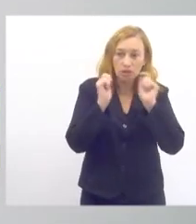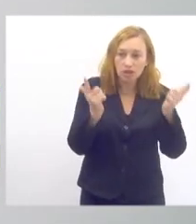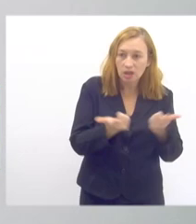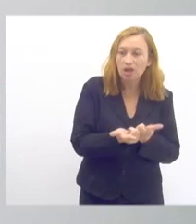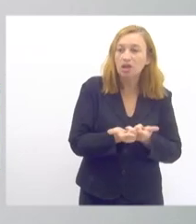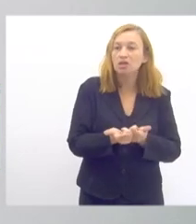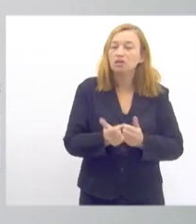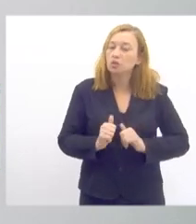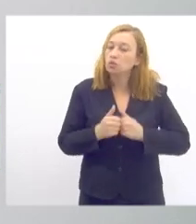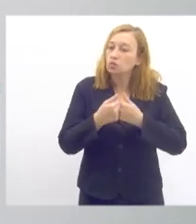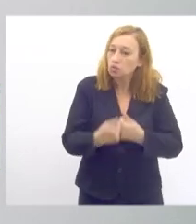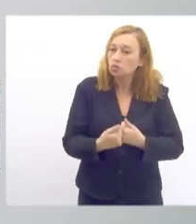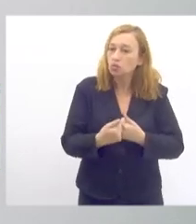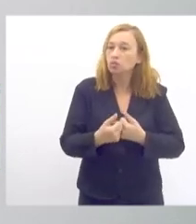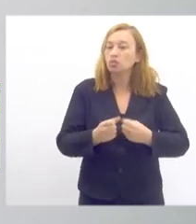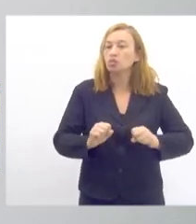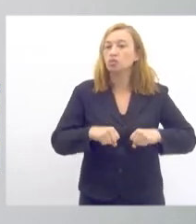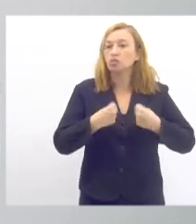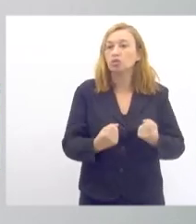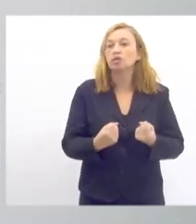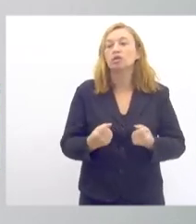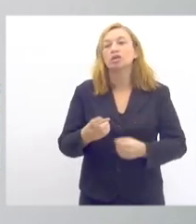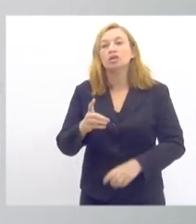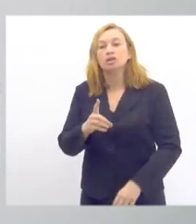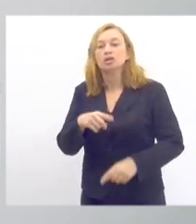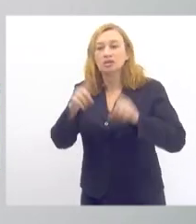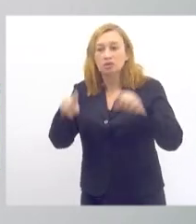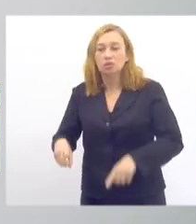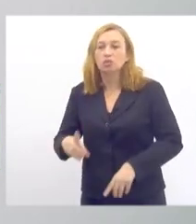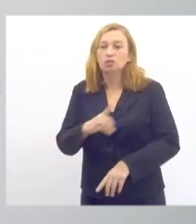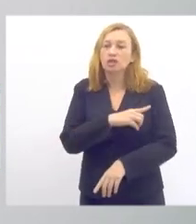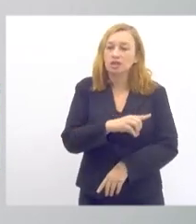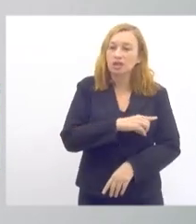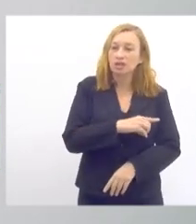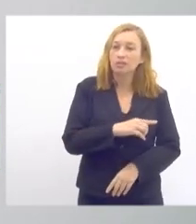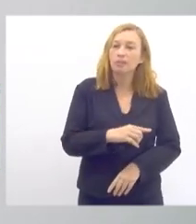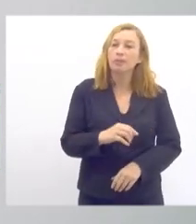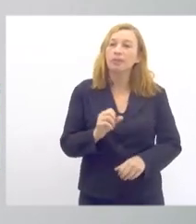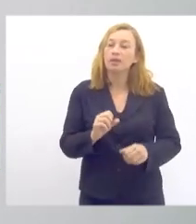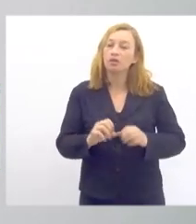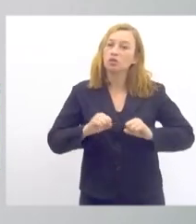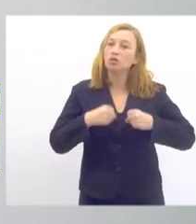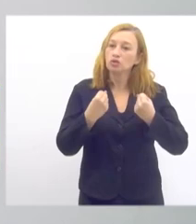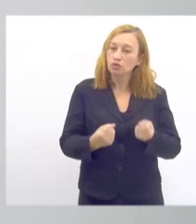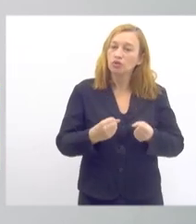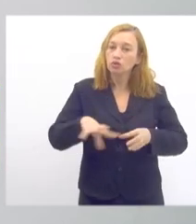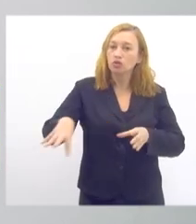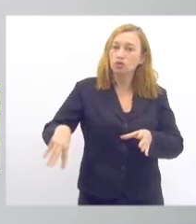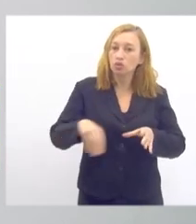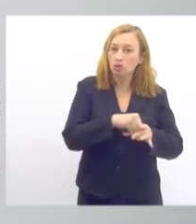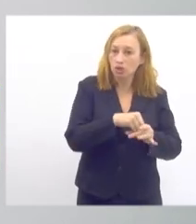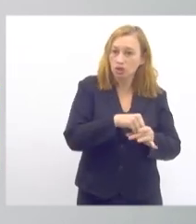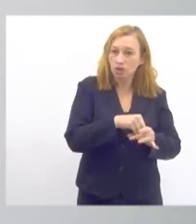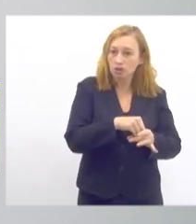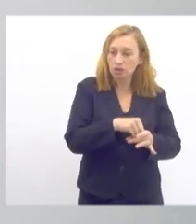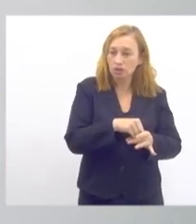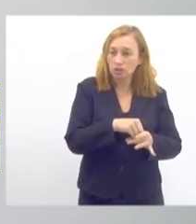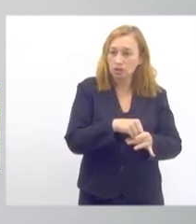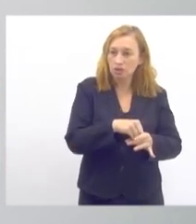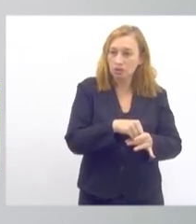firme junto dos servidores do Detran para que a gente, né, faça um esforço de incluí-los